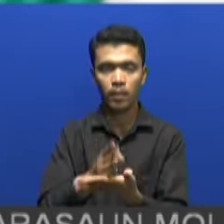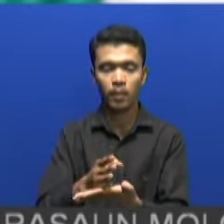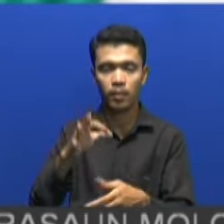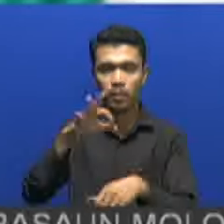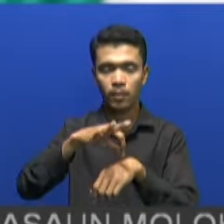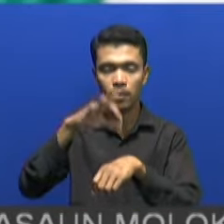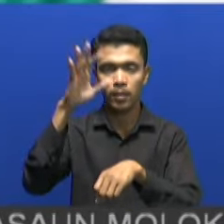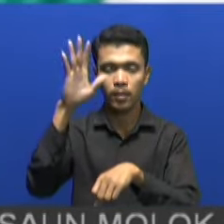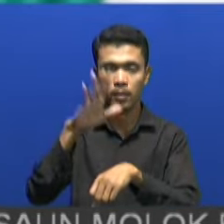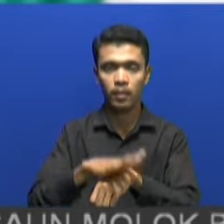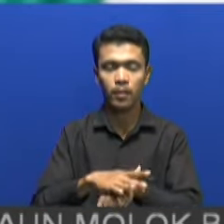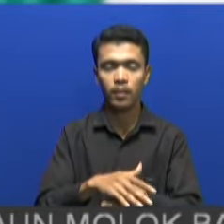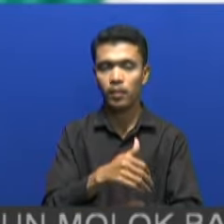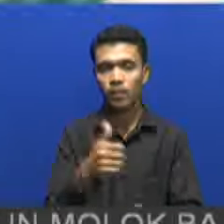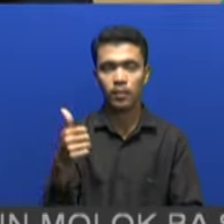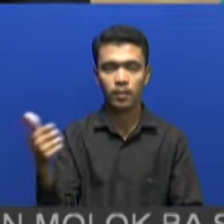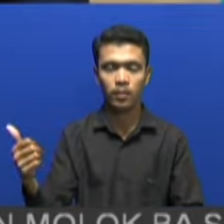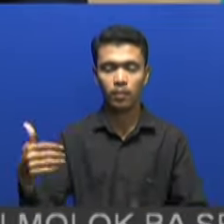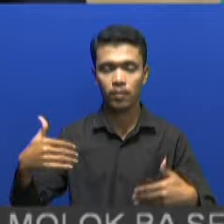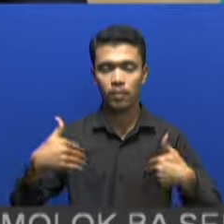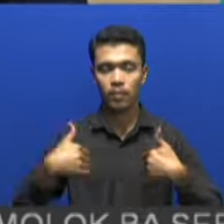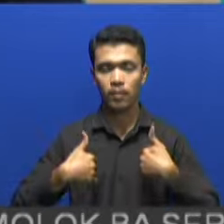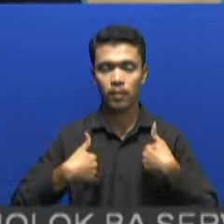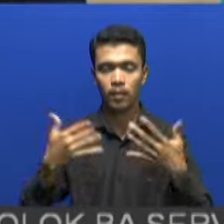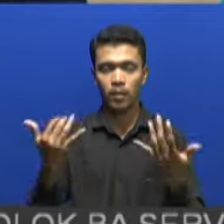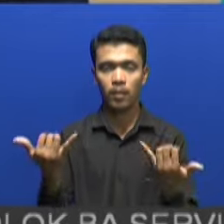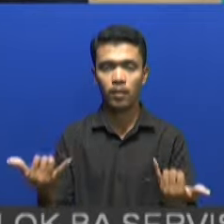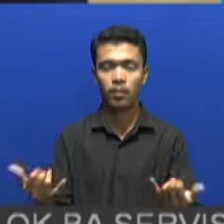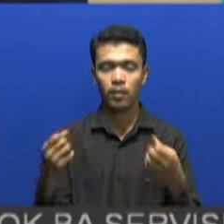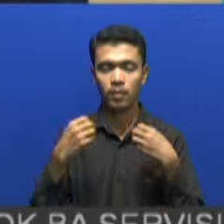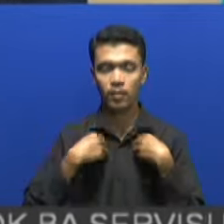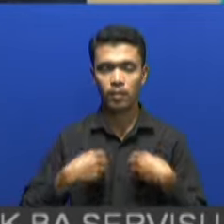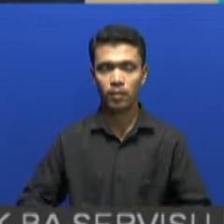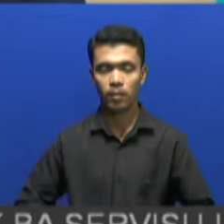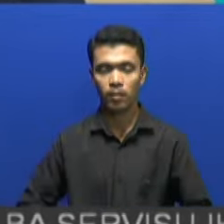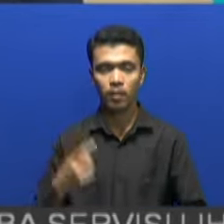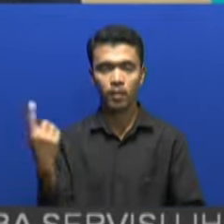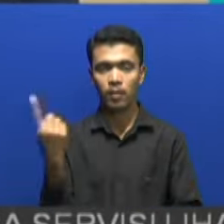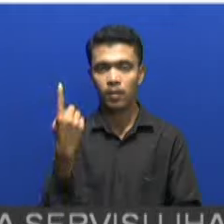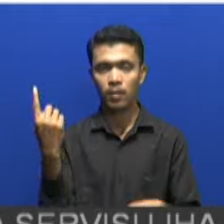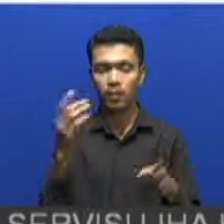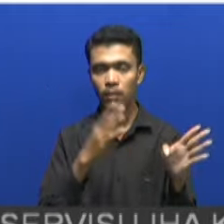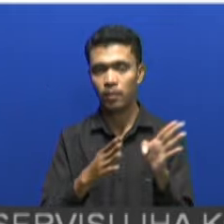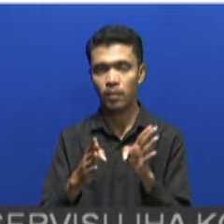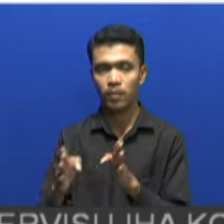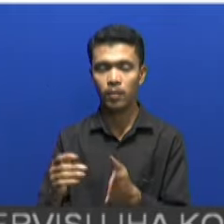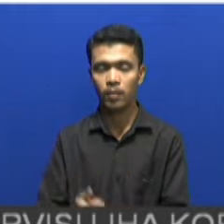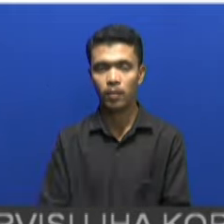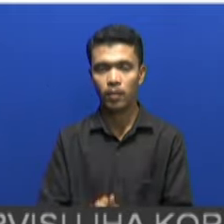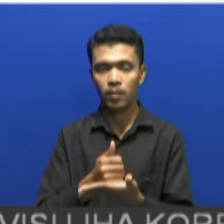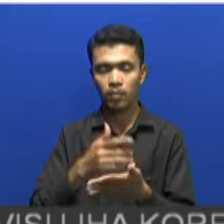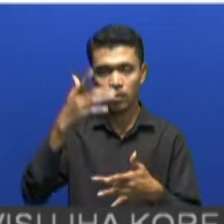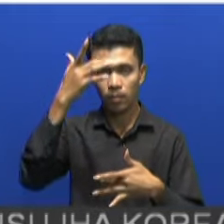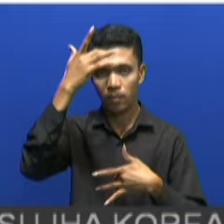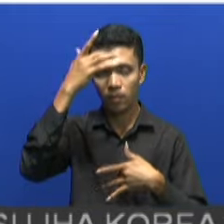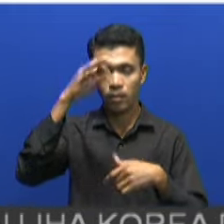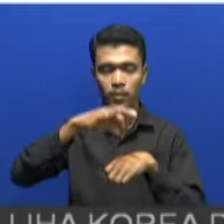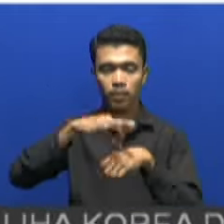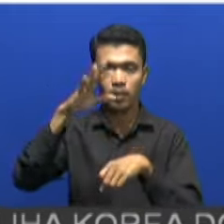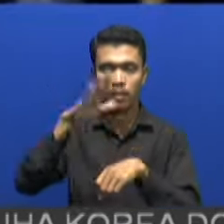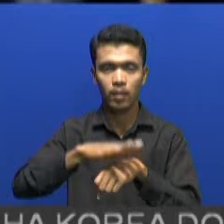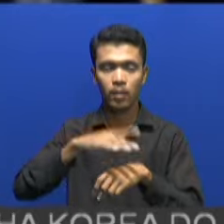parcer seja Daraune parte Saudi na fatin preparado hodi halo intervensaun ba moras malaria wanghira